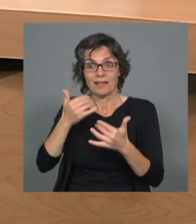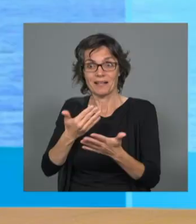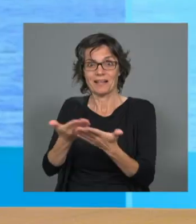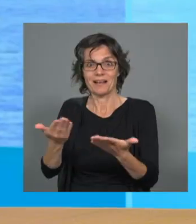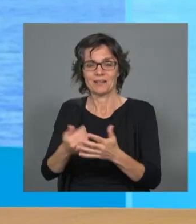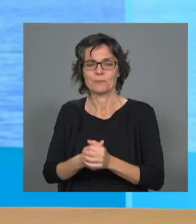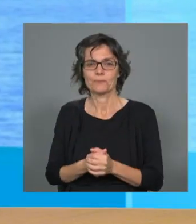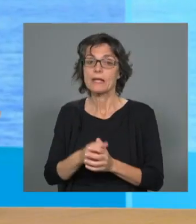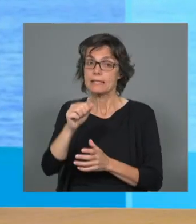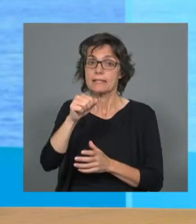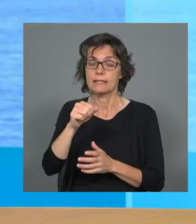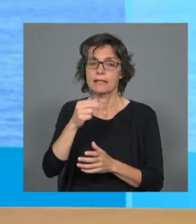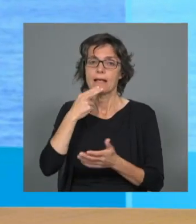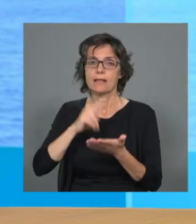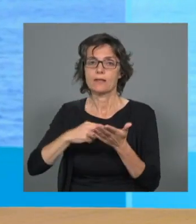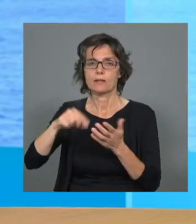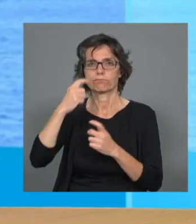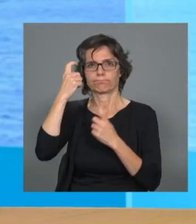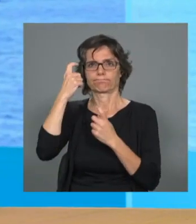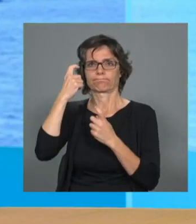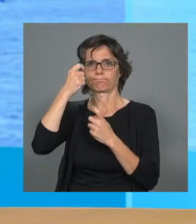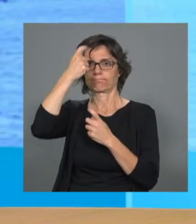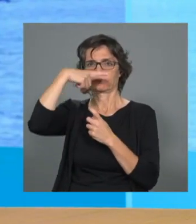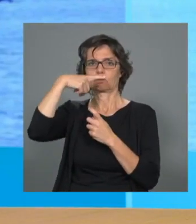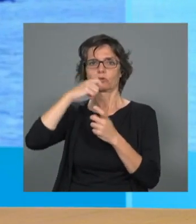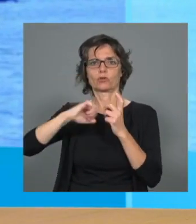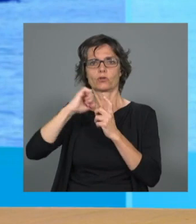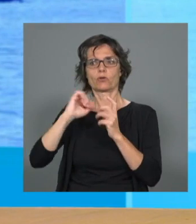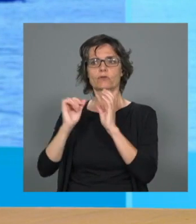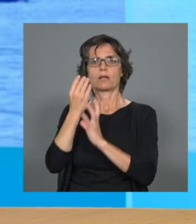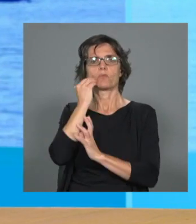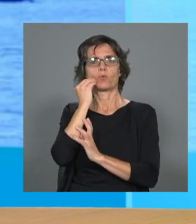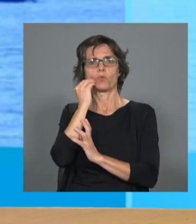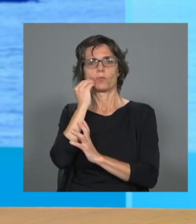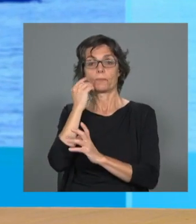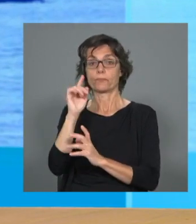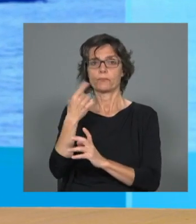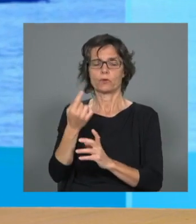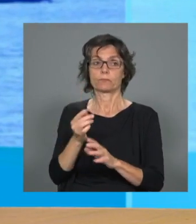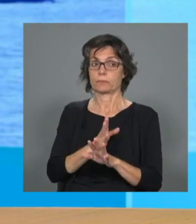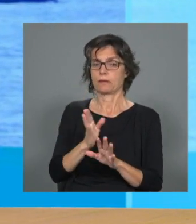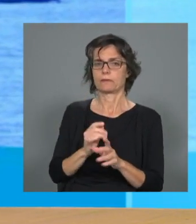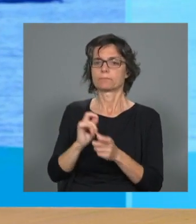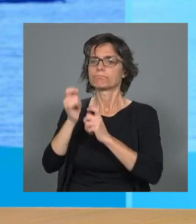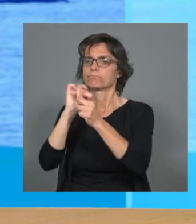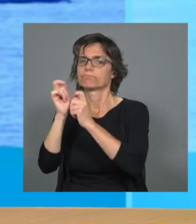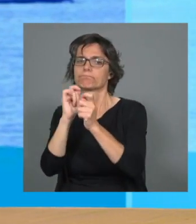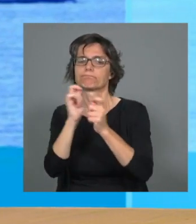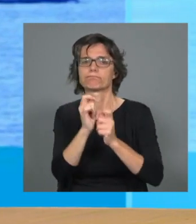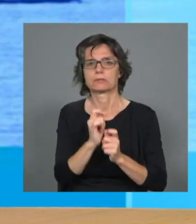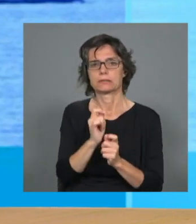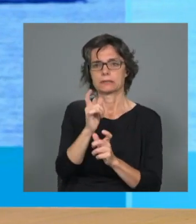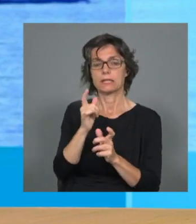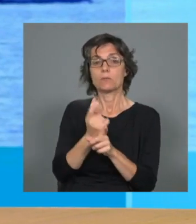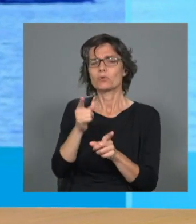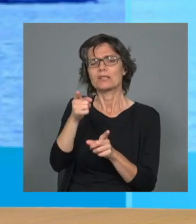pensar de que forma é que íamos criar esta história, no fundo, fomos fazendo várias entrevistas e quisemos que isto fosse um projeto de todos e, portanto, que não